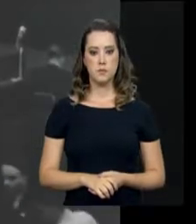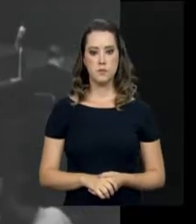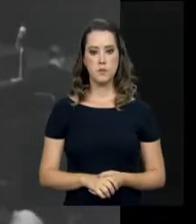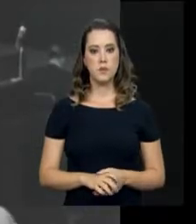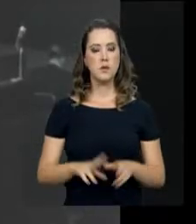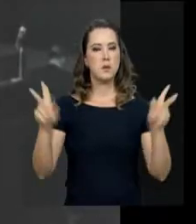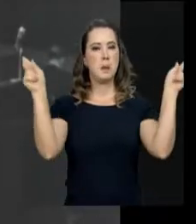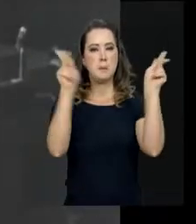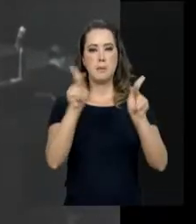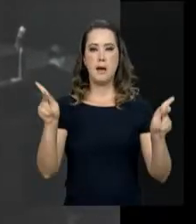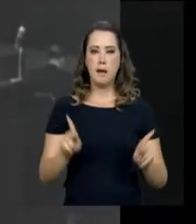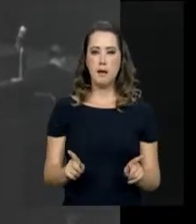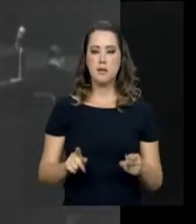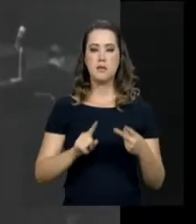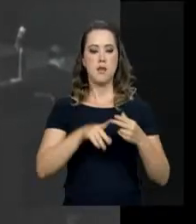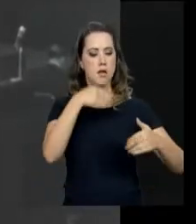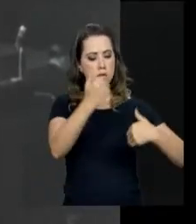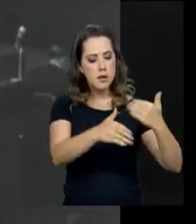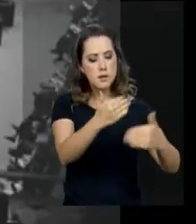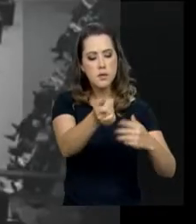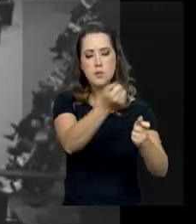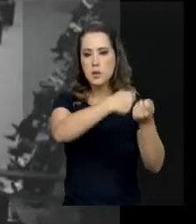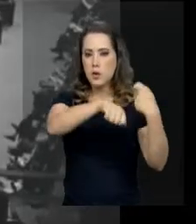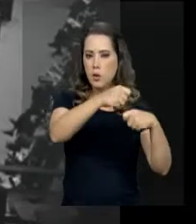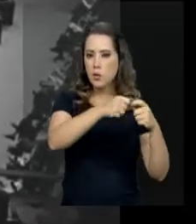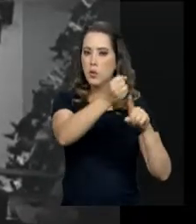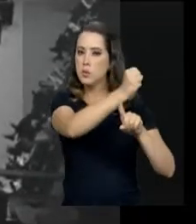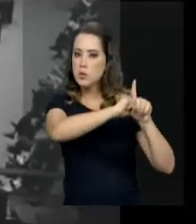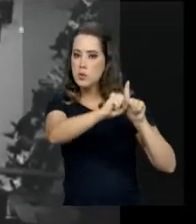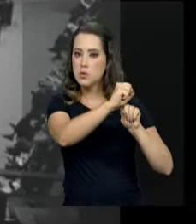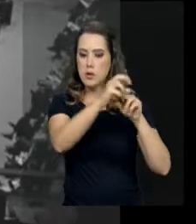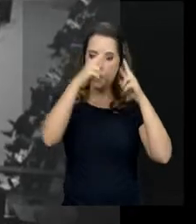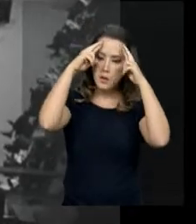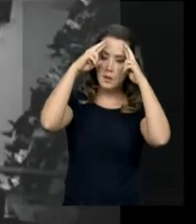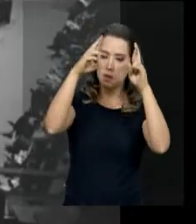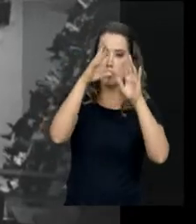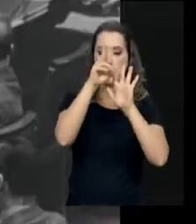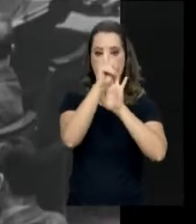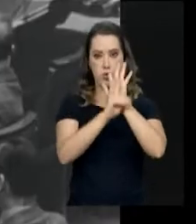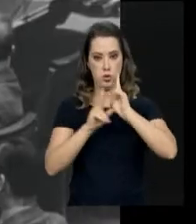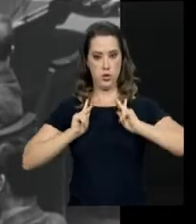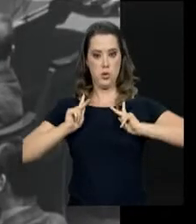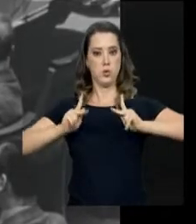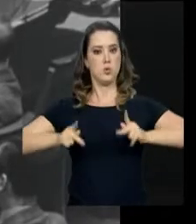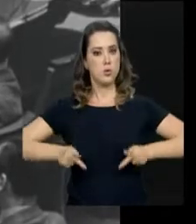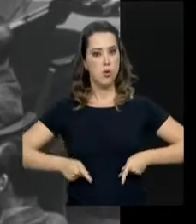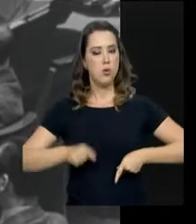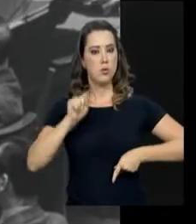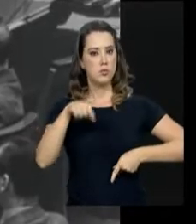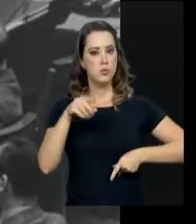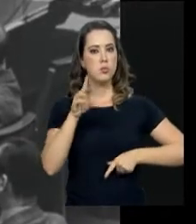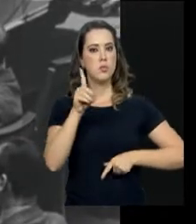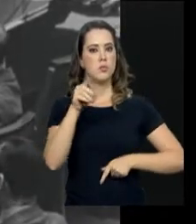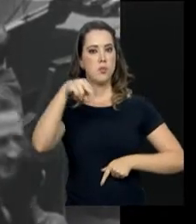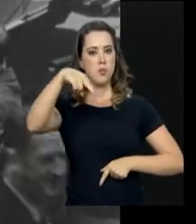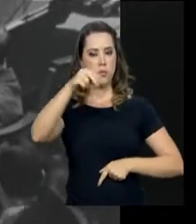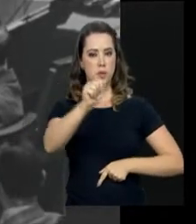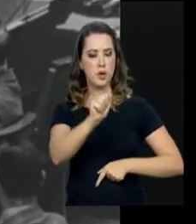Paz, desenvolvimento econômico e social, respeito aos direitos humanos. O DNA da ONU foi